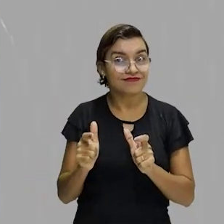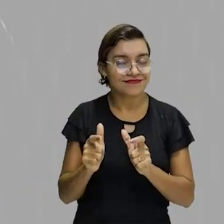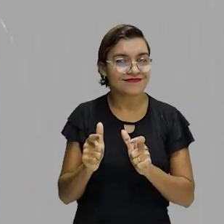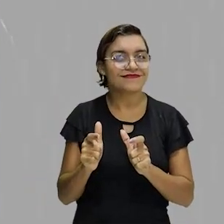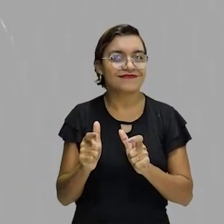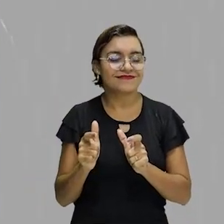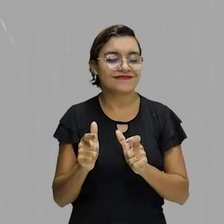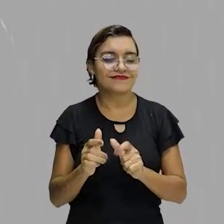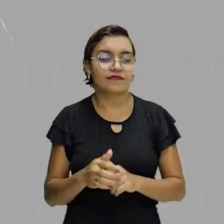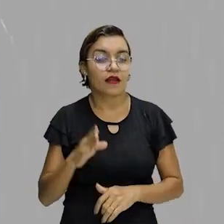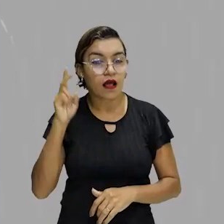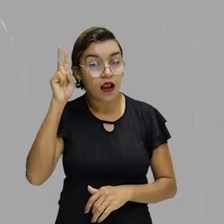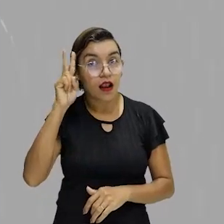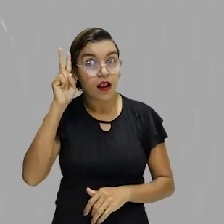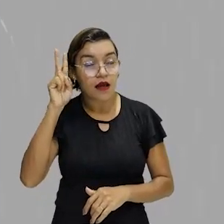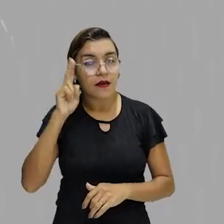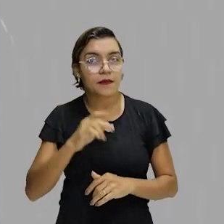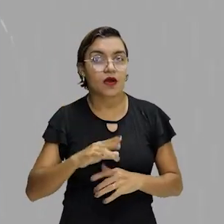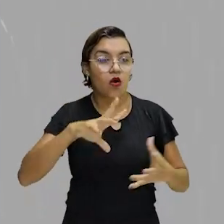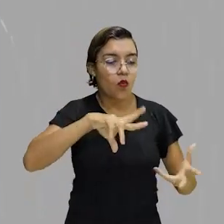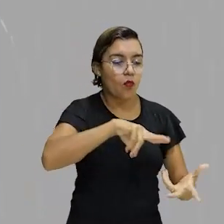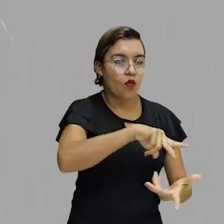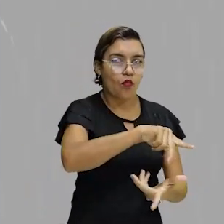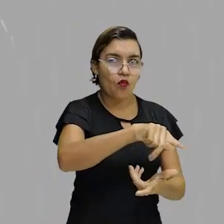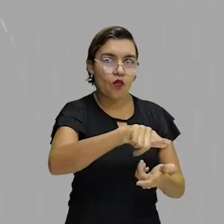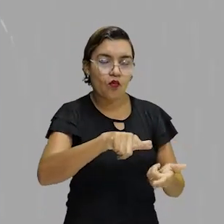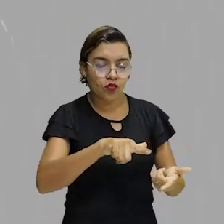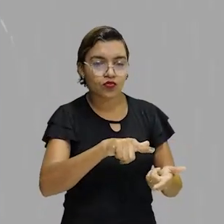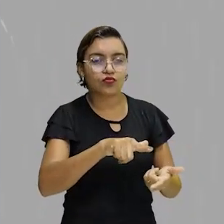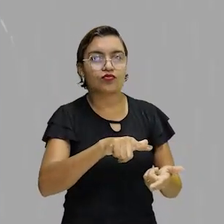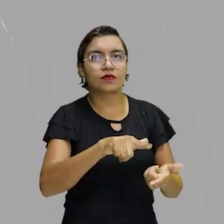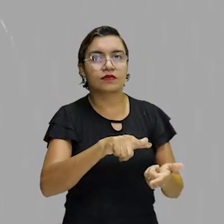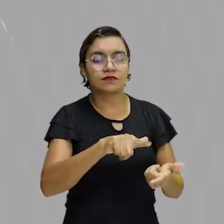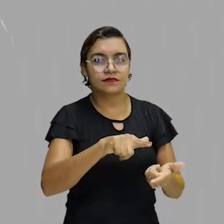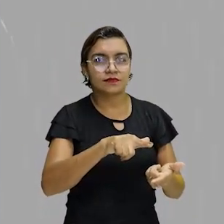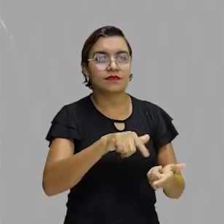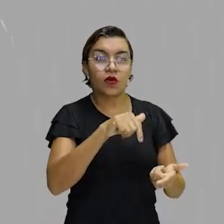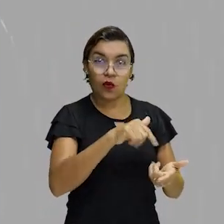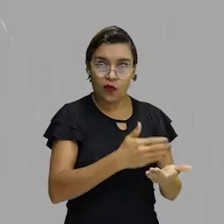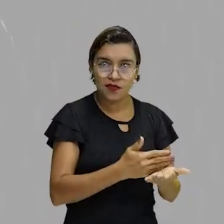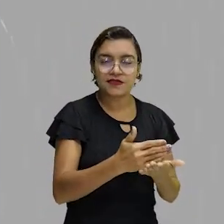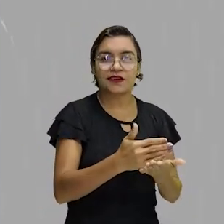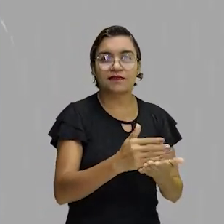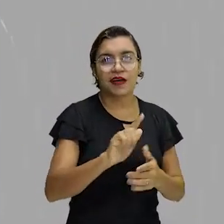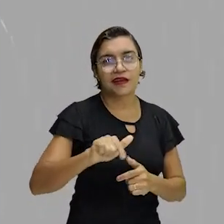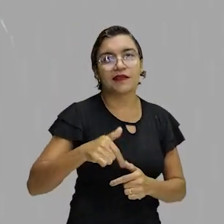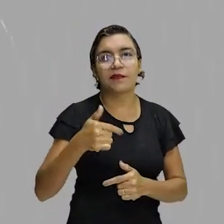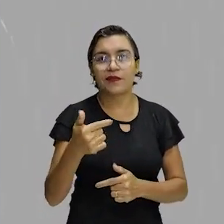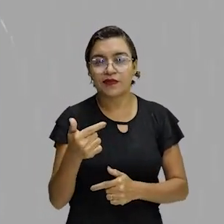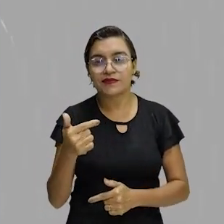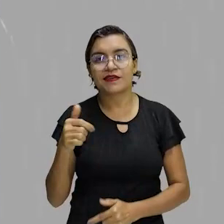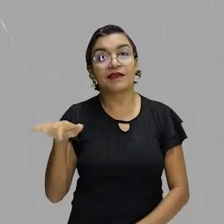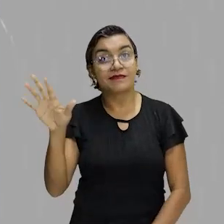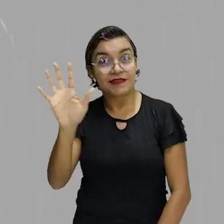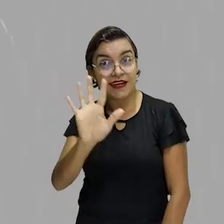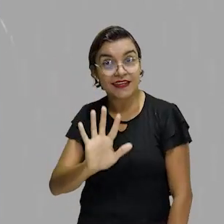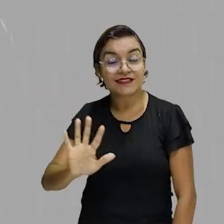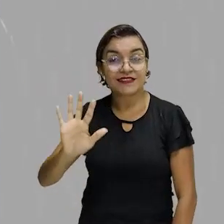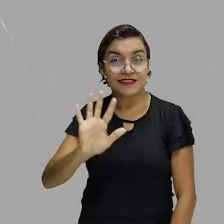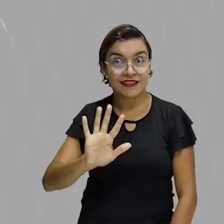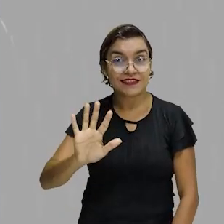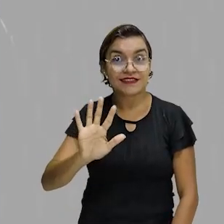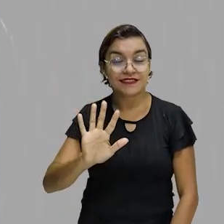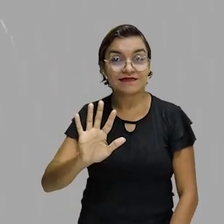afunilando. Lembra que eu te falei? A gente começou no mundo global, movimentos globais. Depois a gente veio para os movimentos